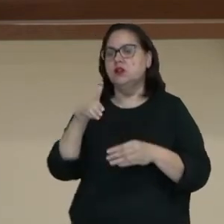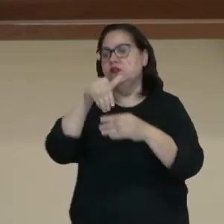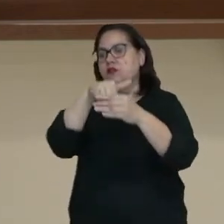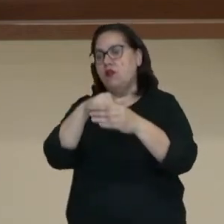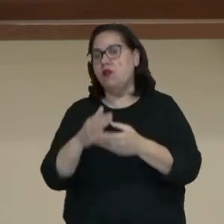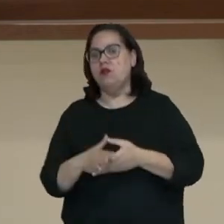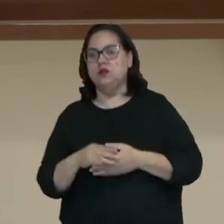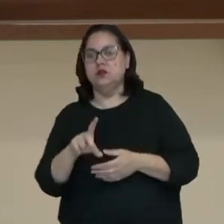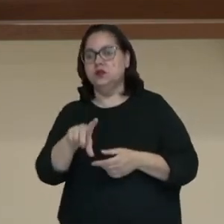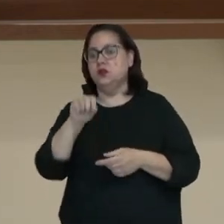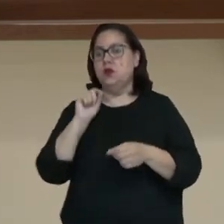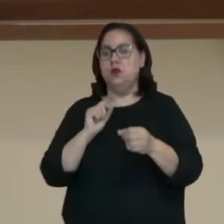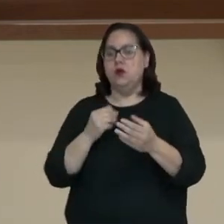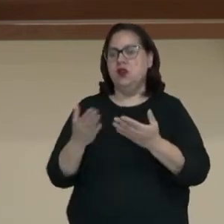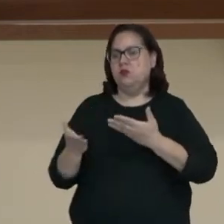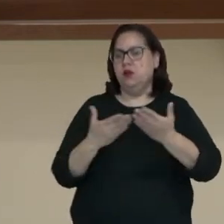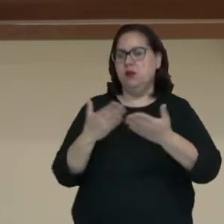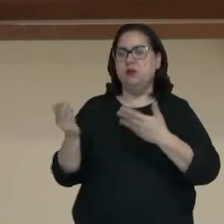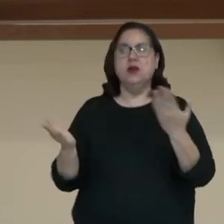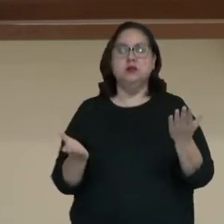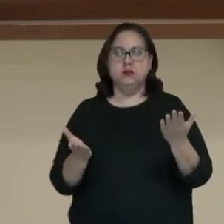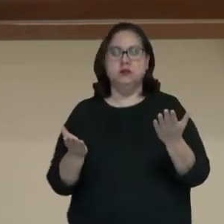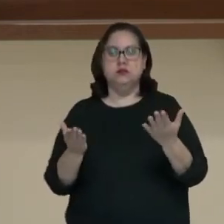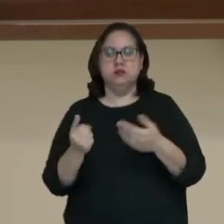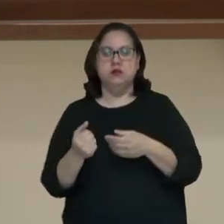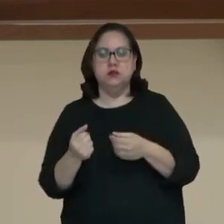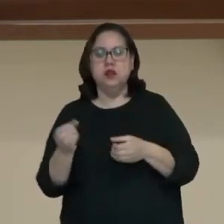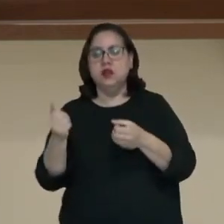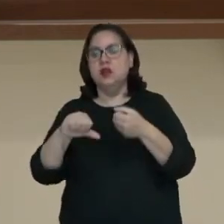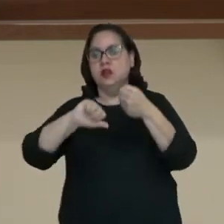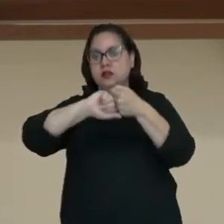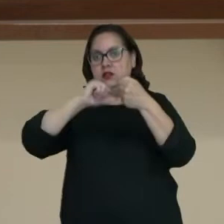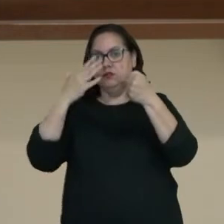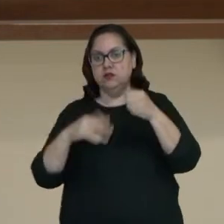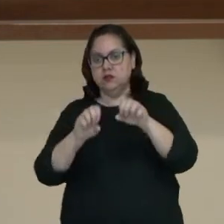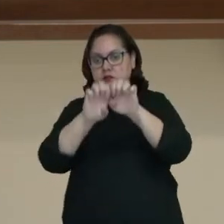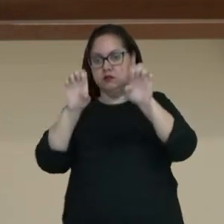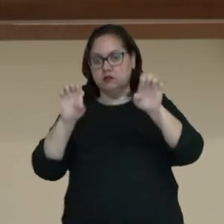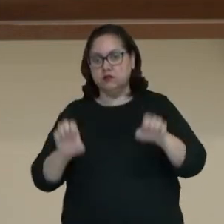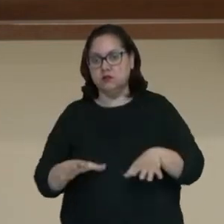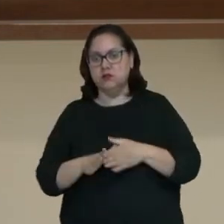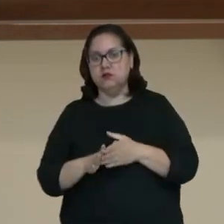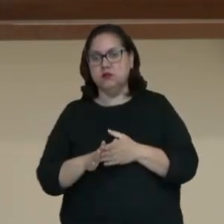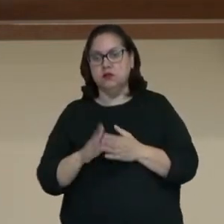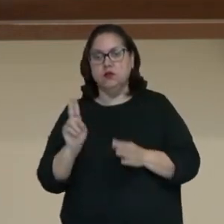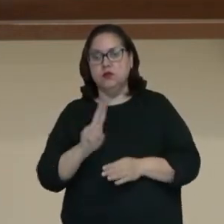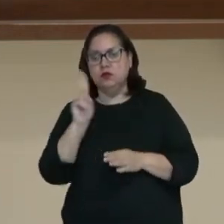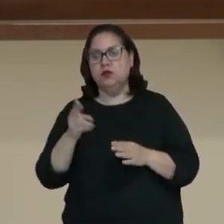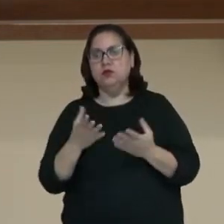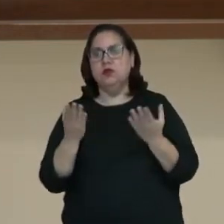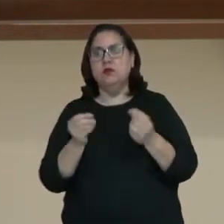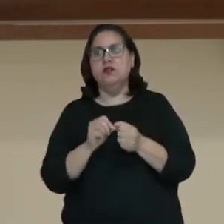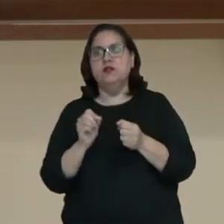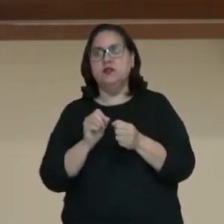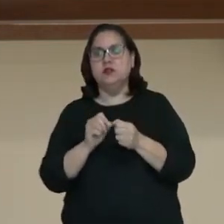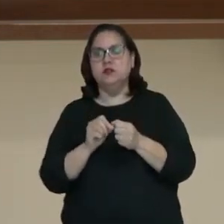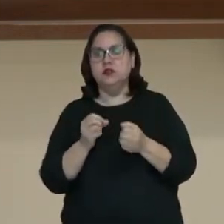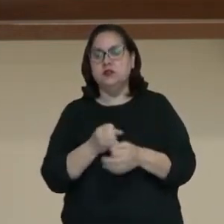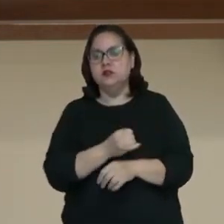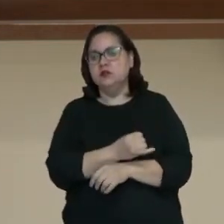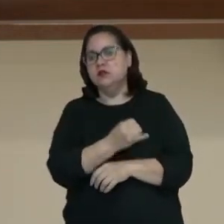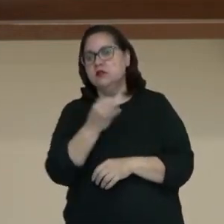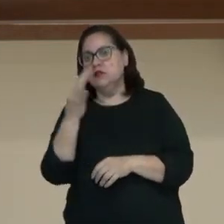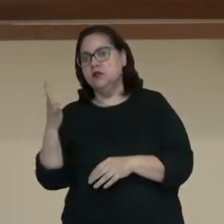gente escolhe, a gente debate, né? Então, assim, a democracia é um sistema qual a gente usa muito para resolver diversas